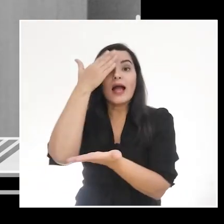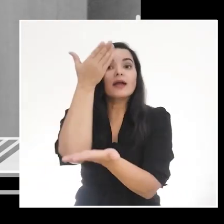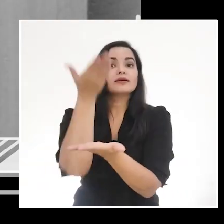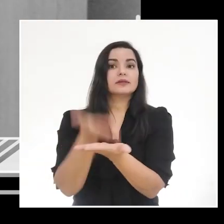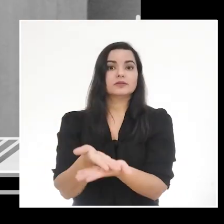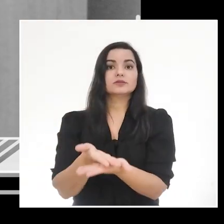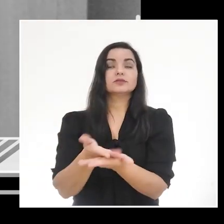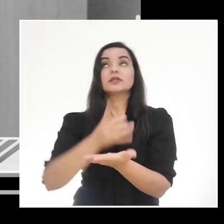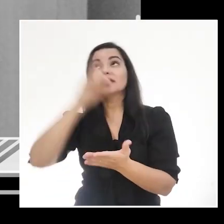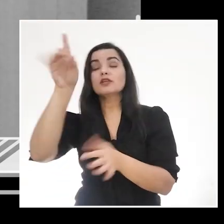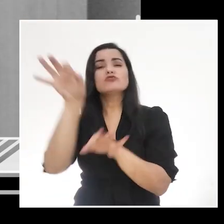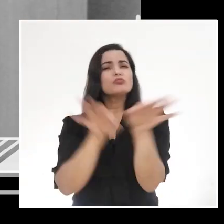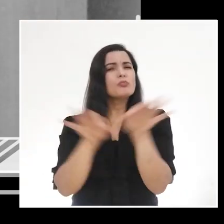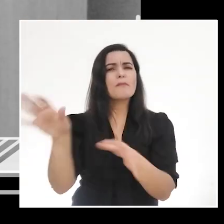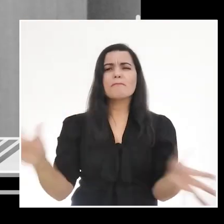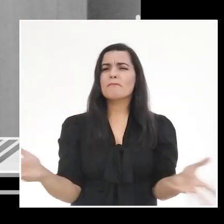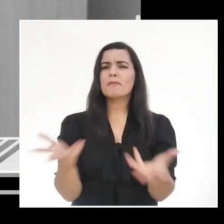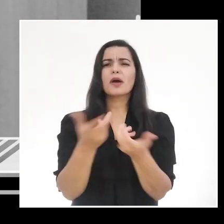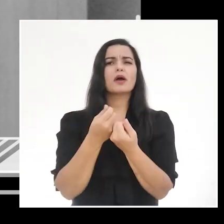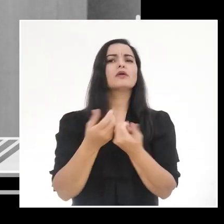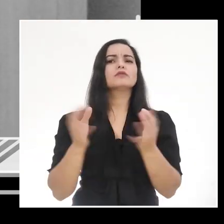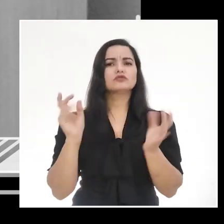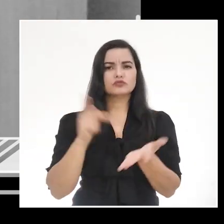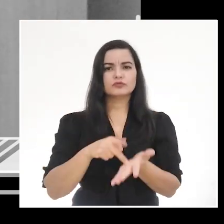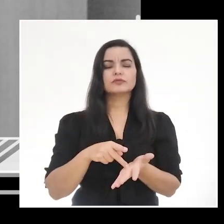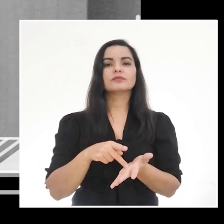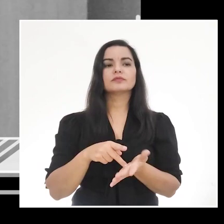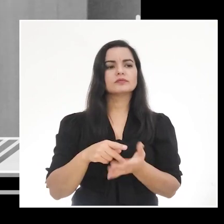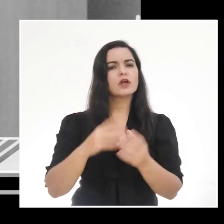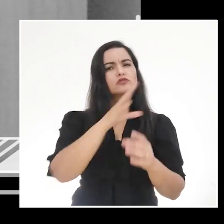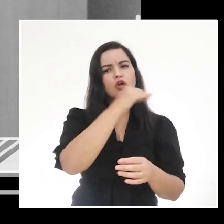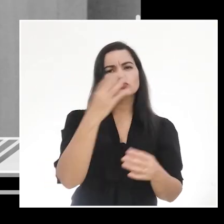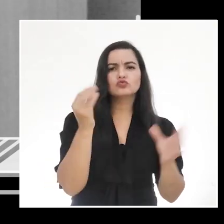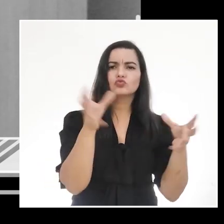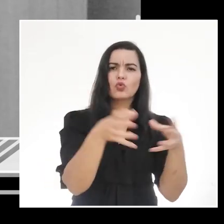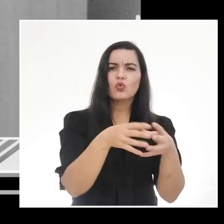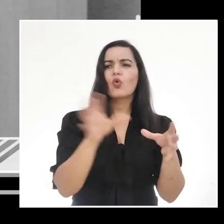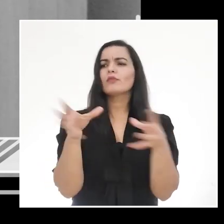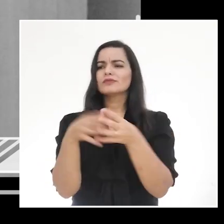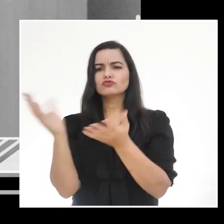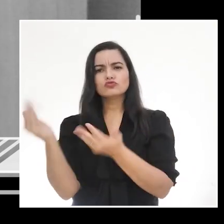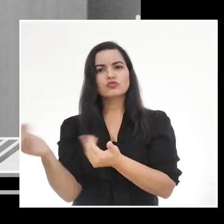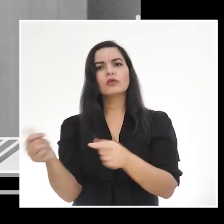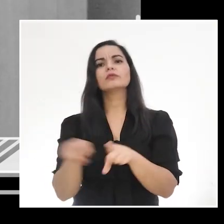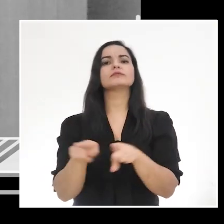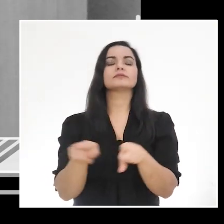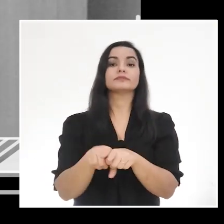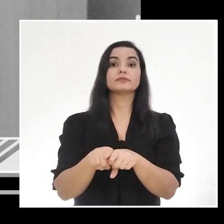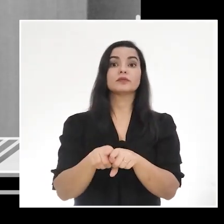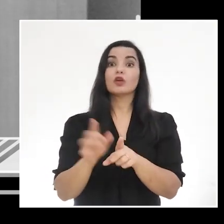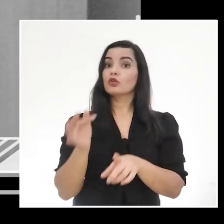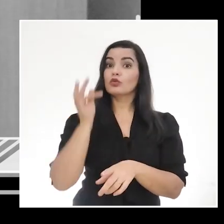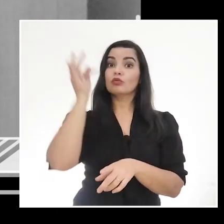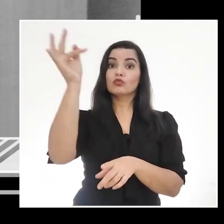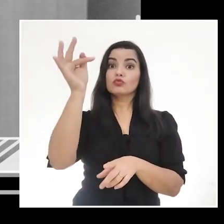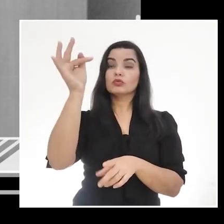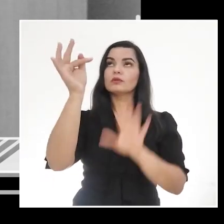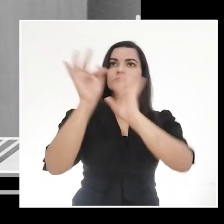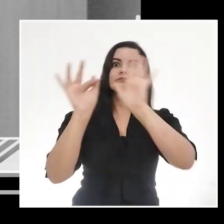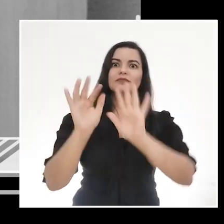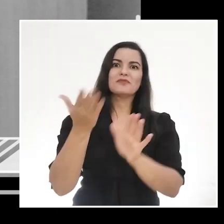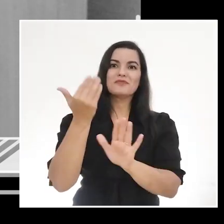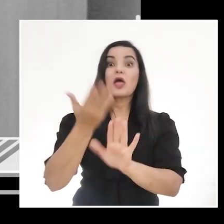né? Então acredite que Deus tem planos maravilhosos. Deus tem planos maravilhosos